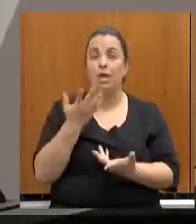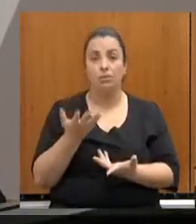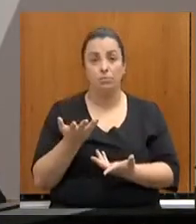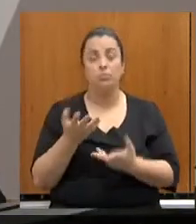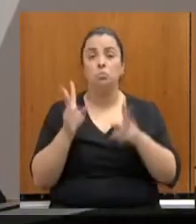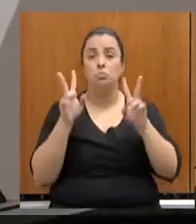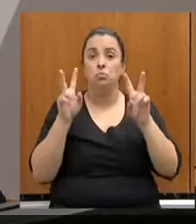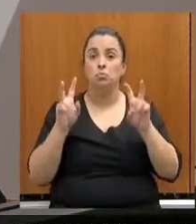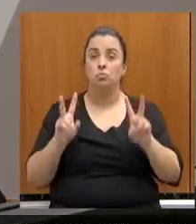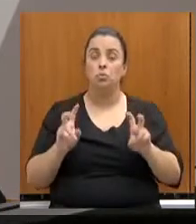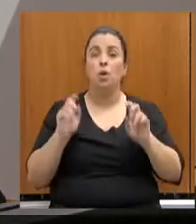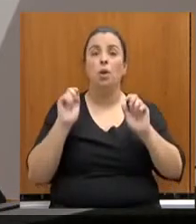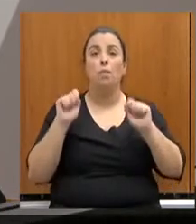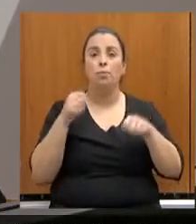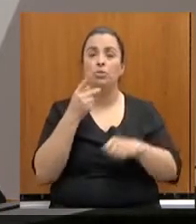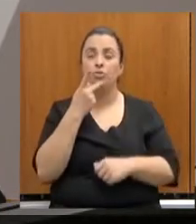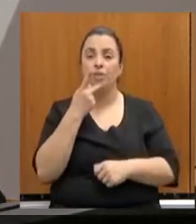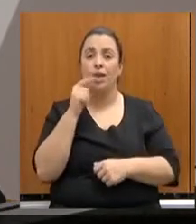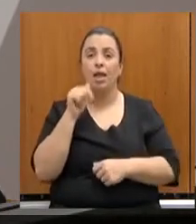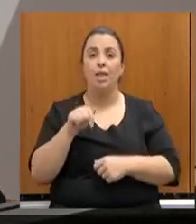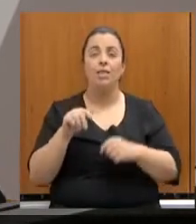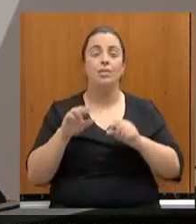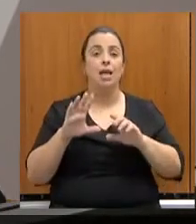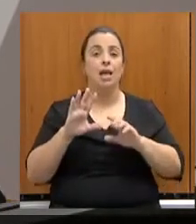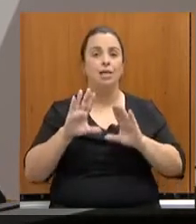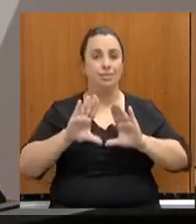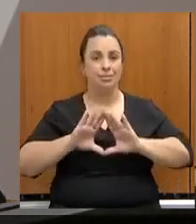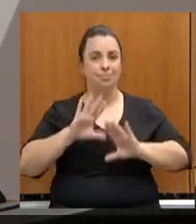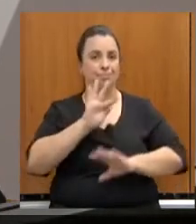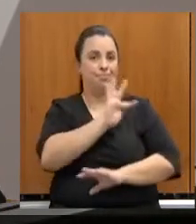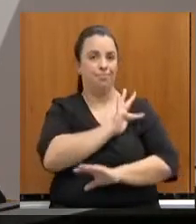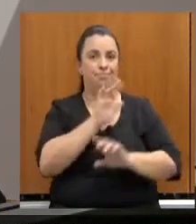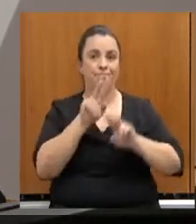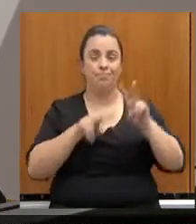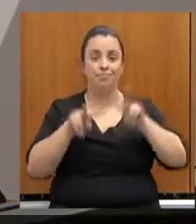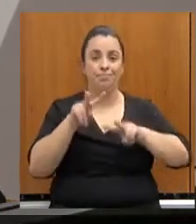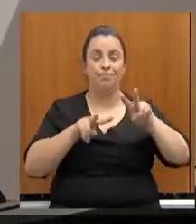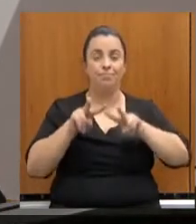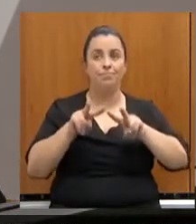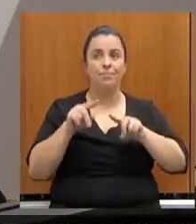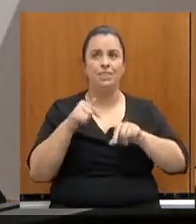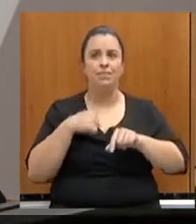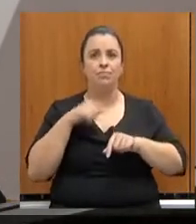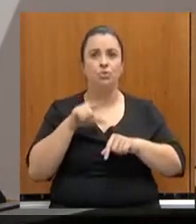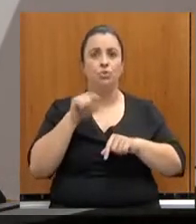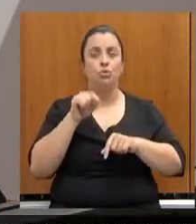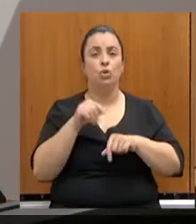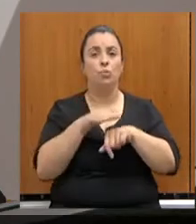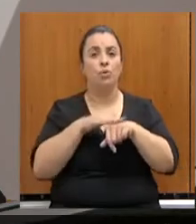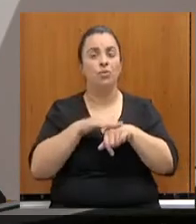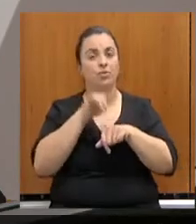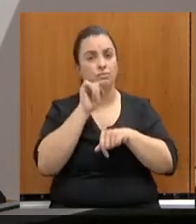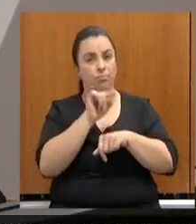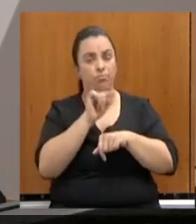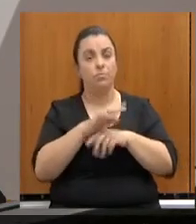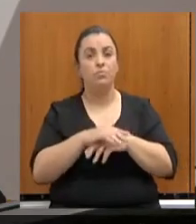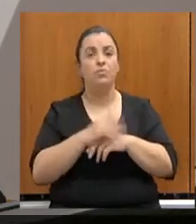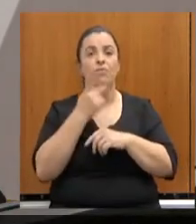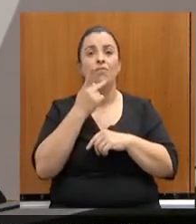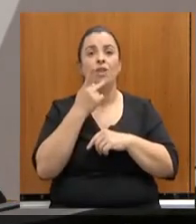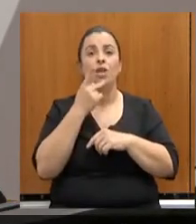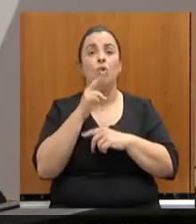assuntos que nós poderíamos tratar nesse Assembleia fiscaliza eu optei por conversar com a senhora sobre o Rodoanel